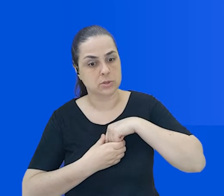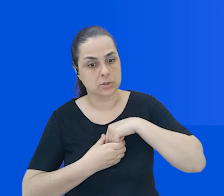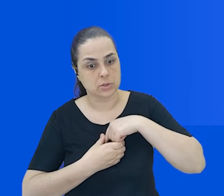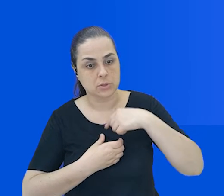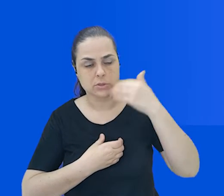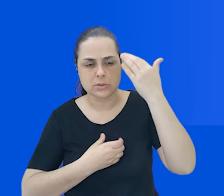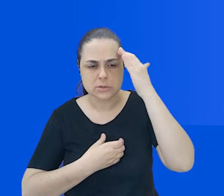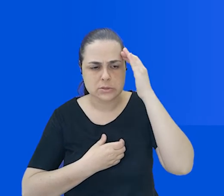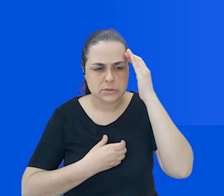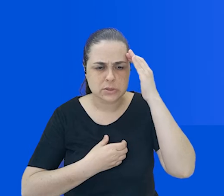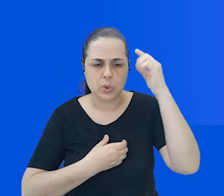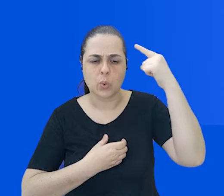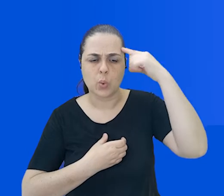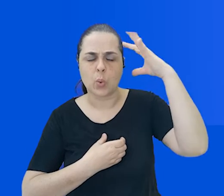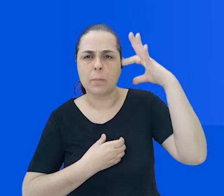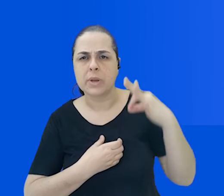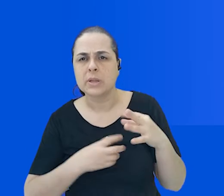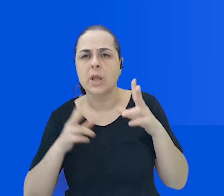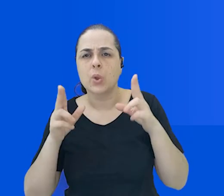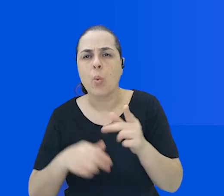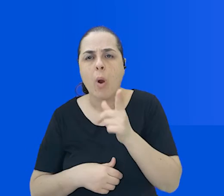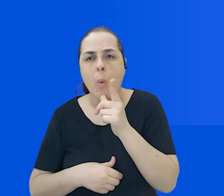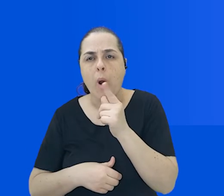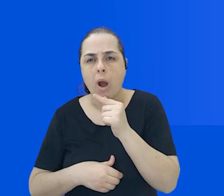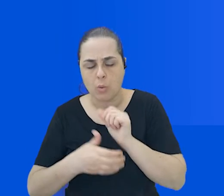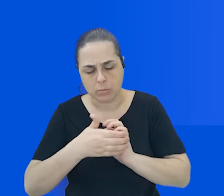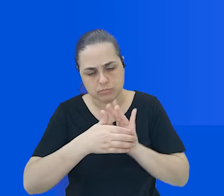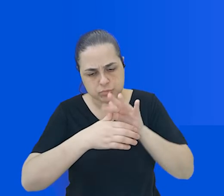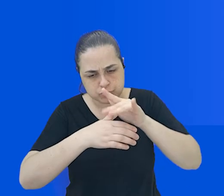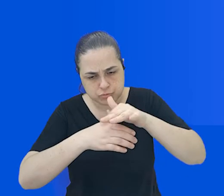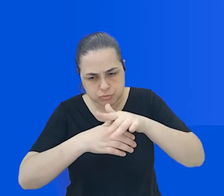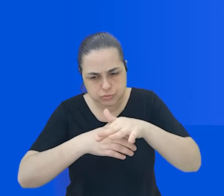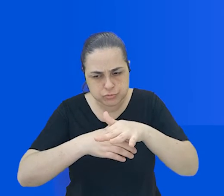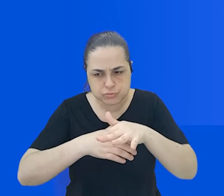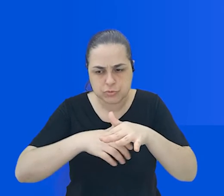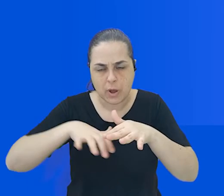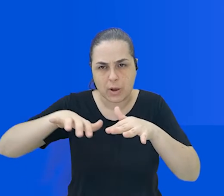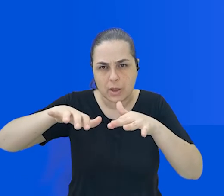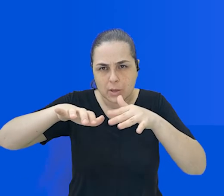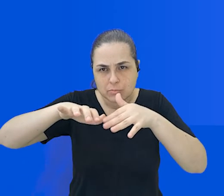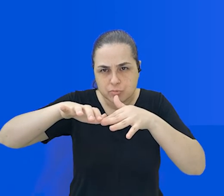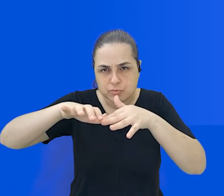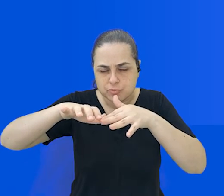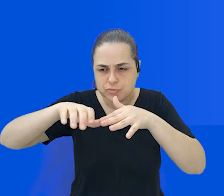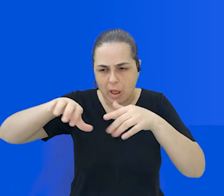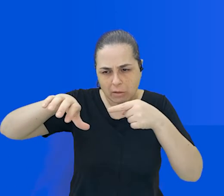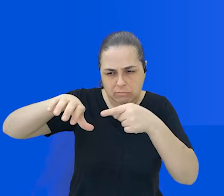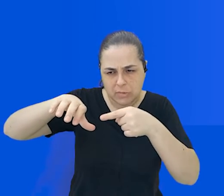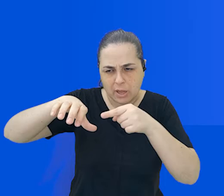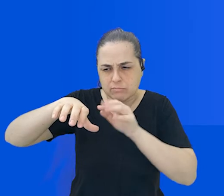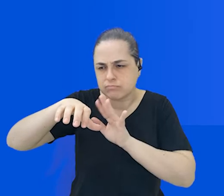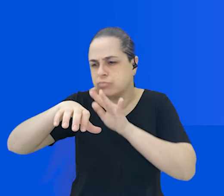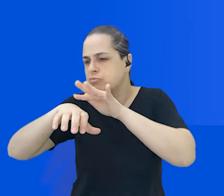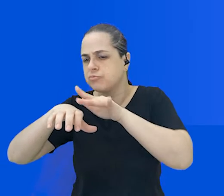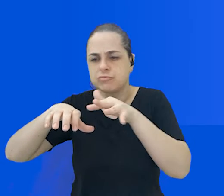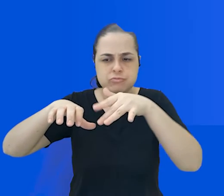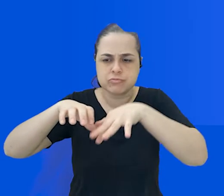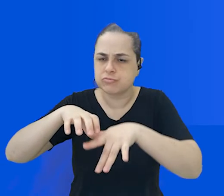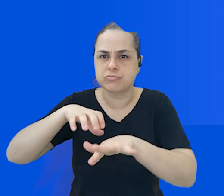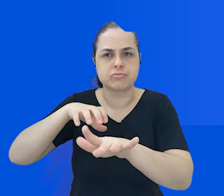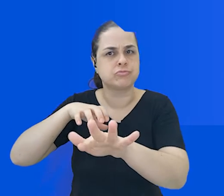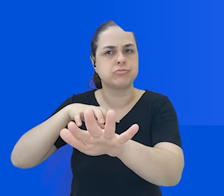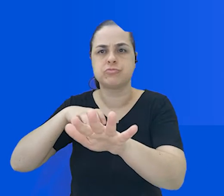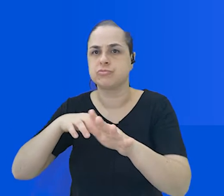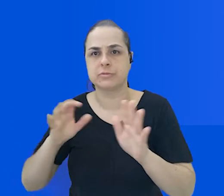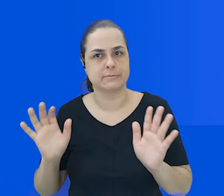brecha, que nem água, a gente vai tapando um lado, um outro, ela vai encontrar, se tiver uma brechinha, é na brecha que ela escoa e escapa, né? Então, todos os